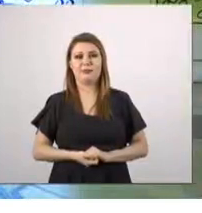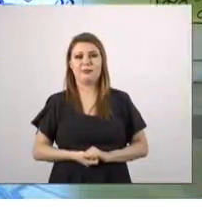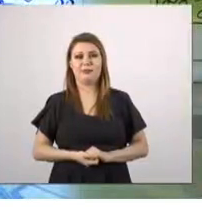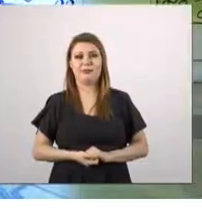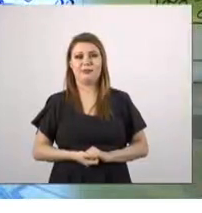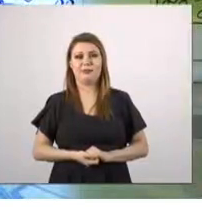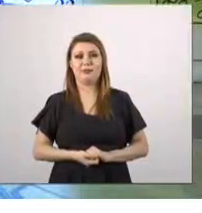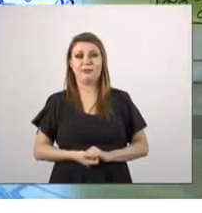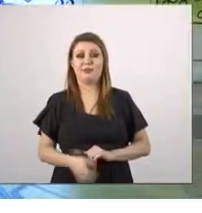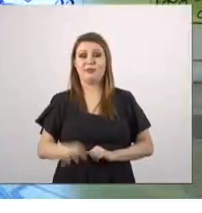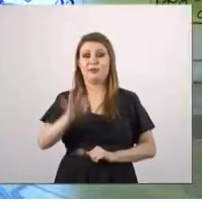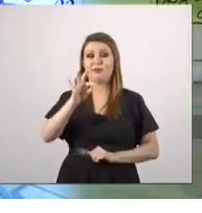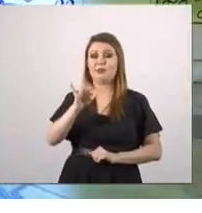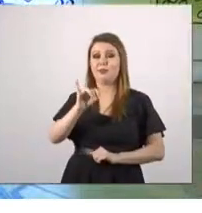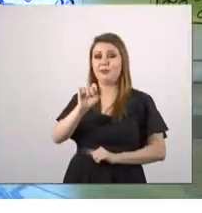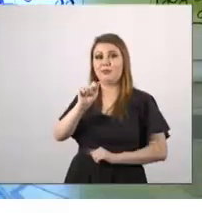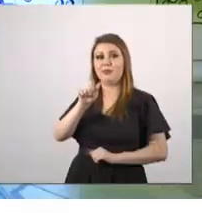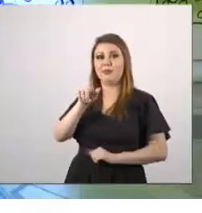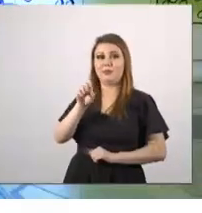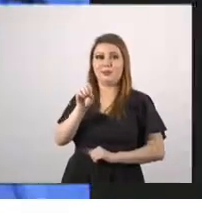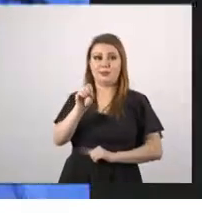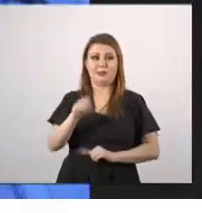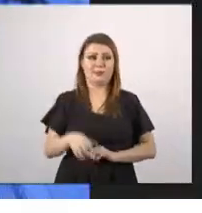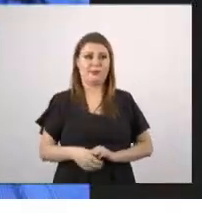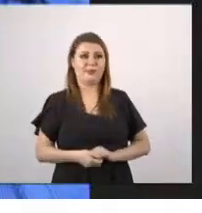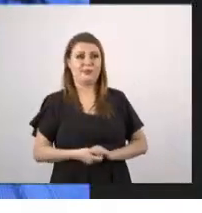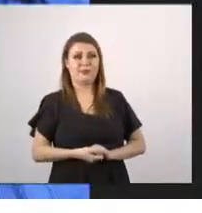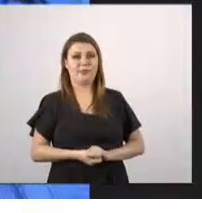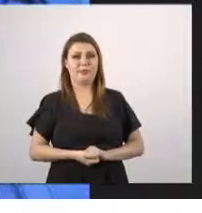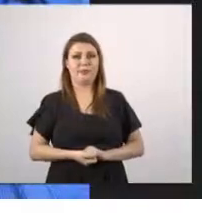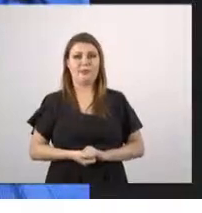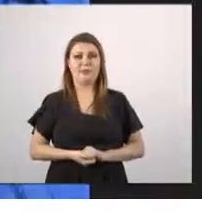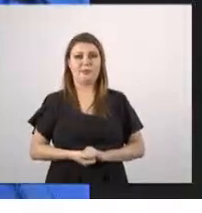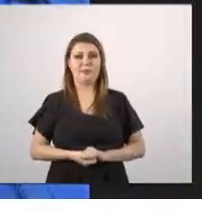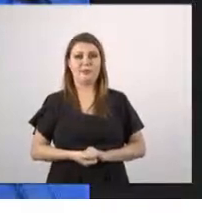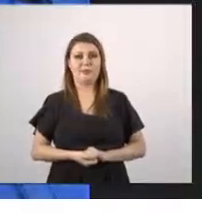E Thiago Trentin.